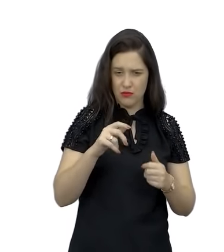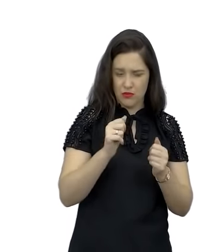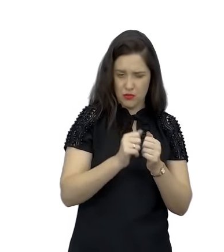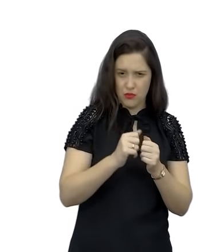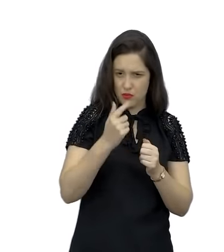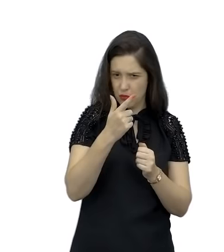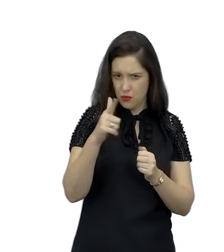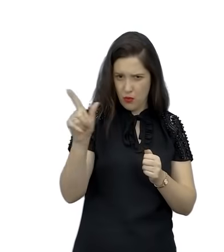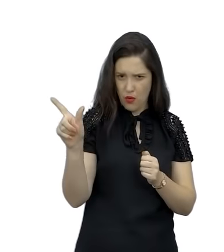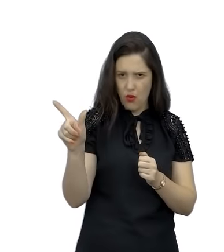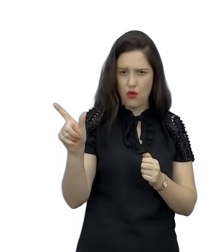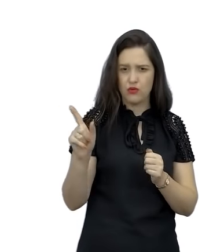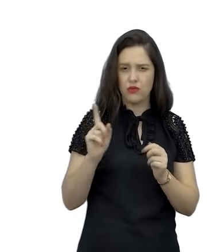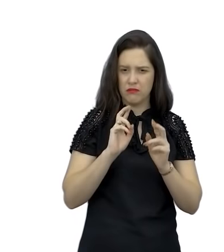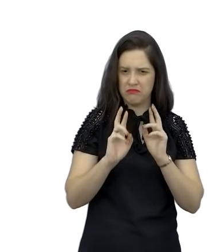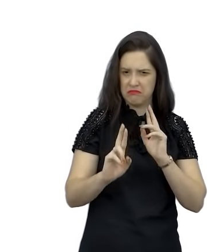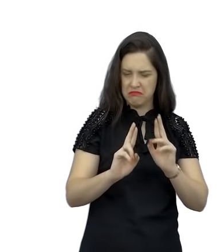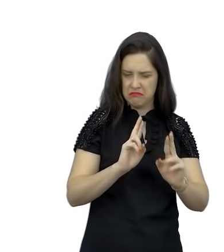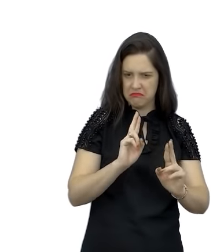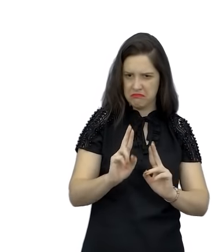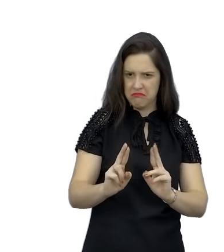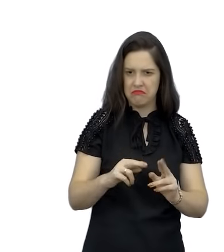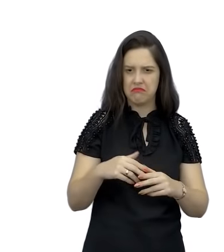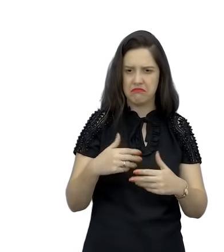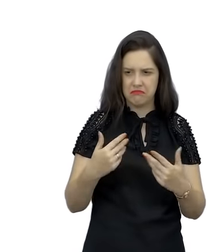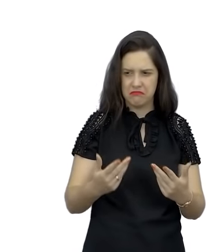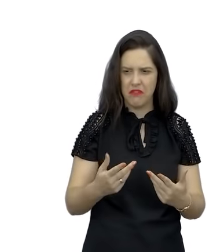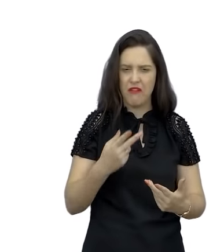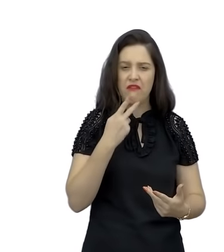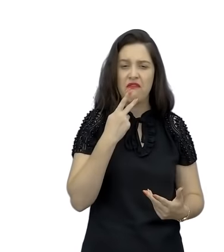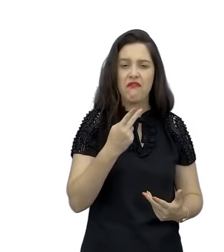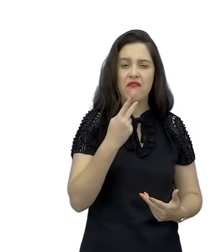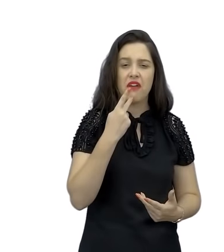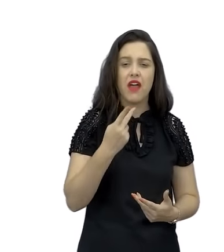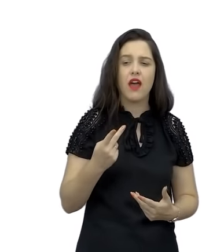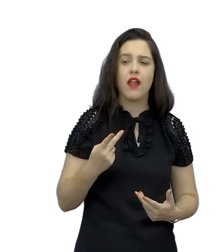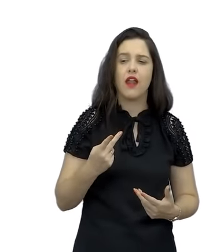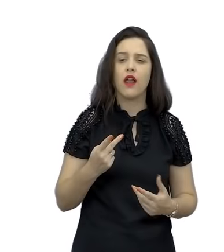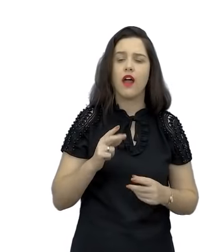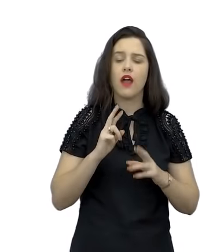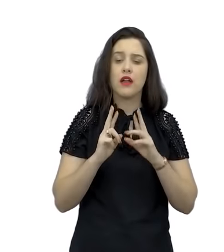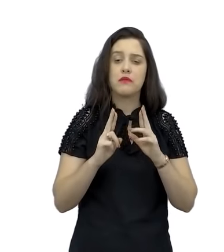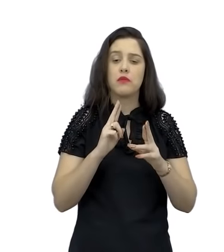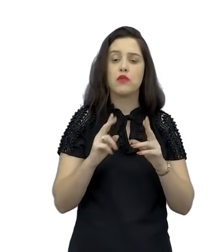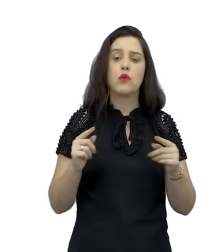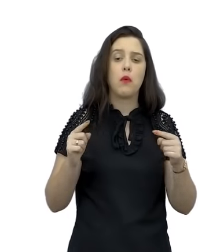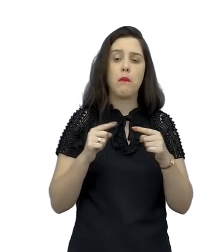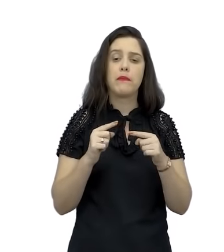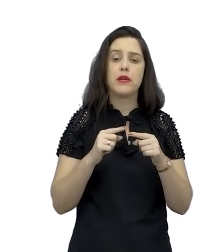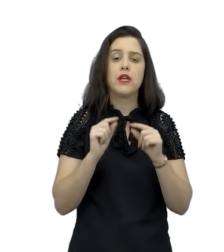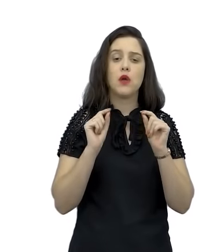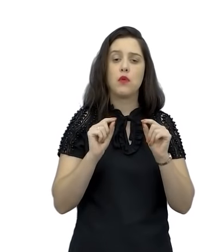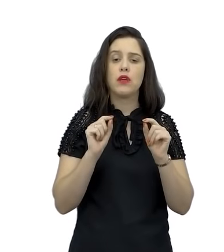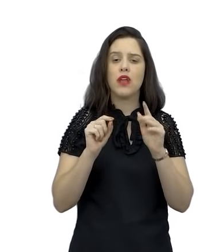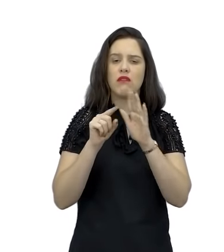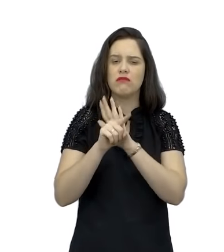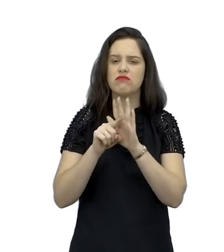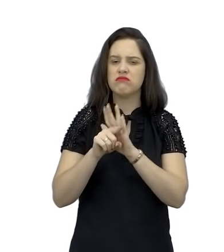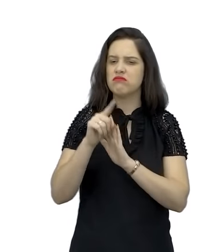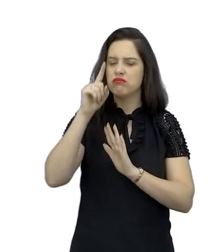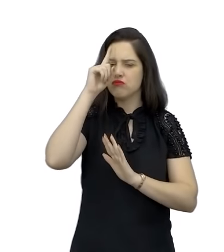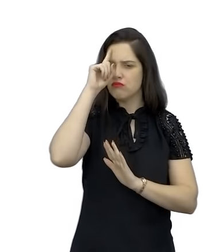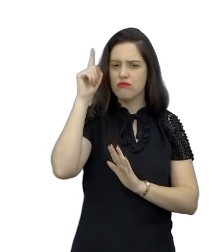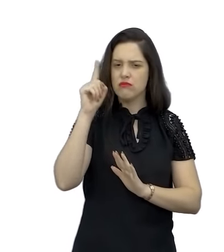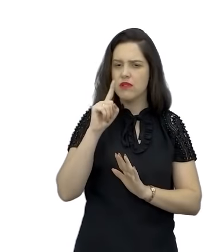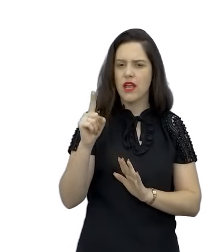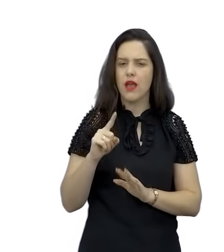as resoluções de problemas, né? Então, ela fala que problema é tudo aquilo que não se sabe fazer, mas que se está interessado